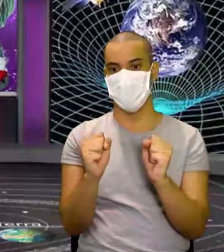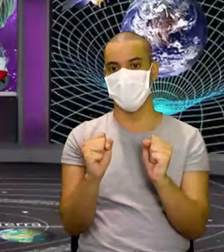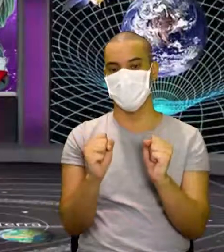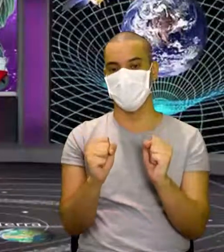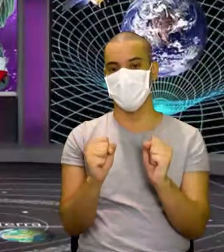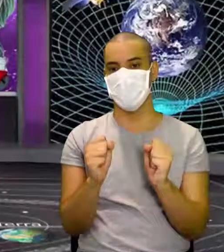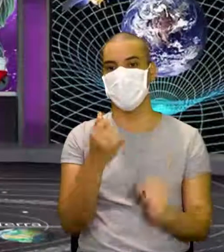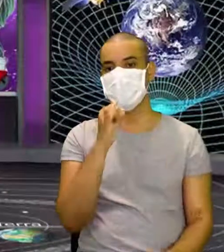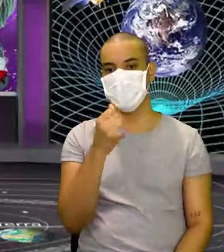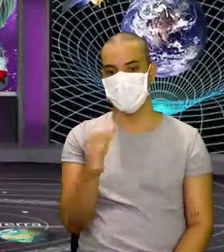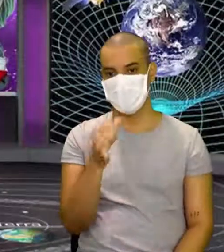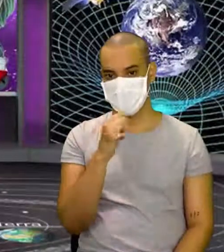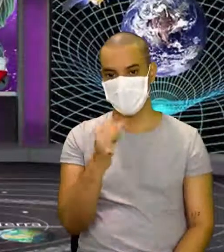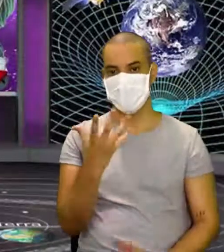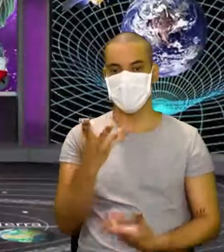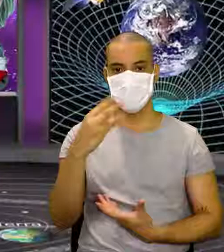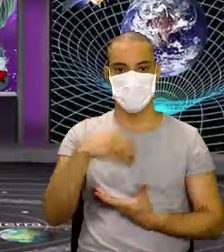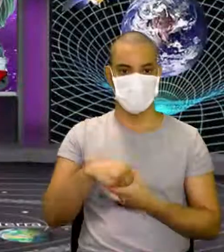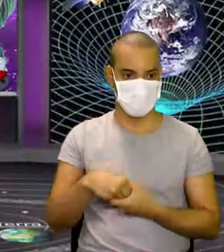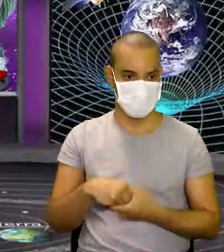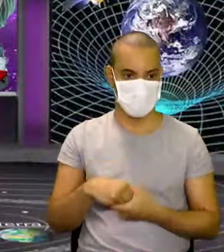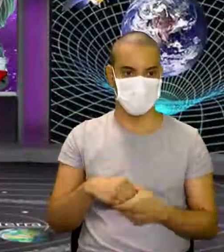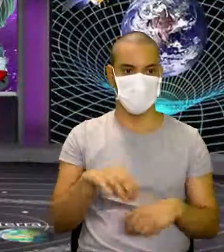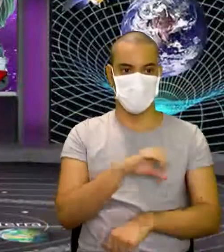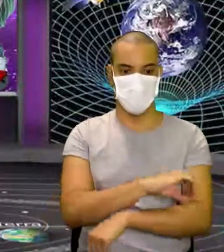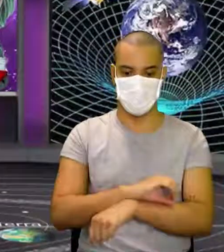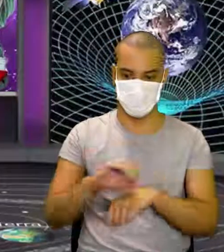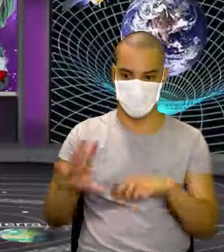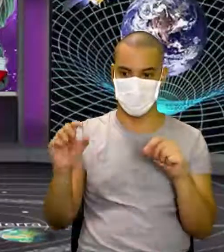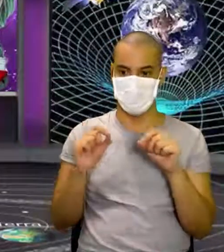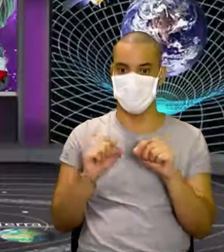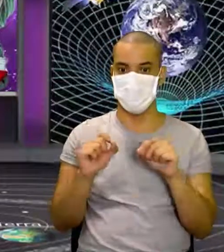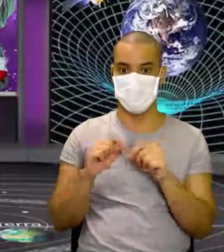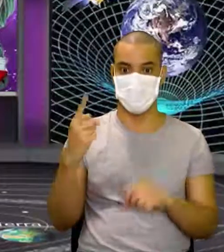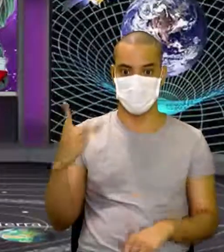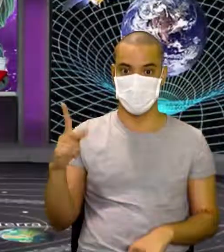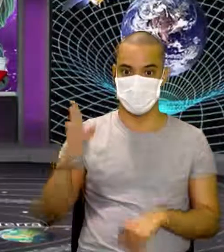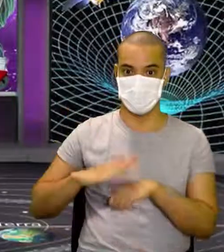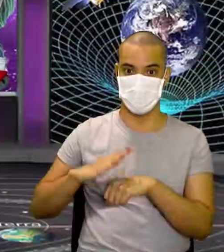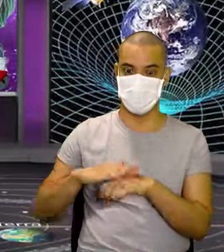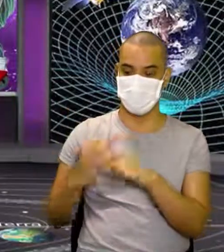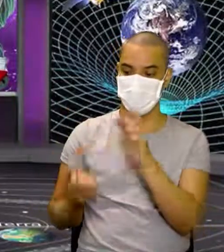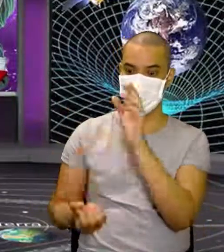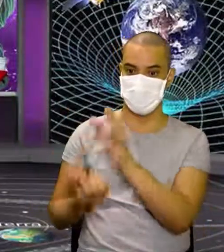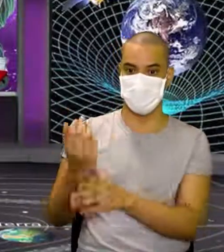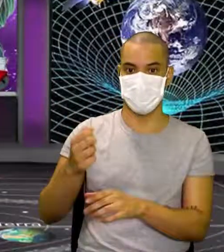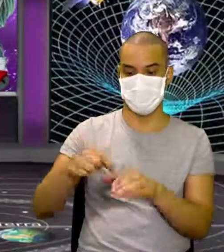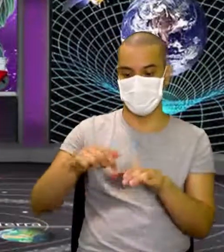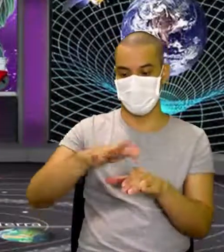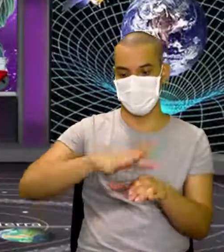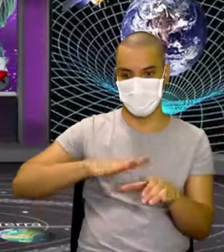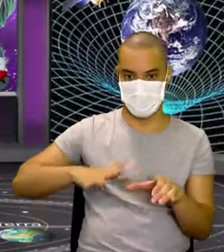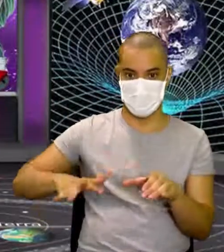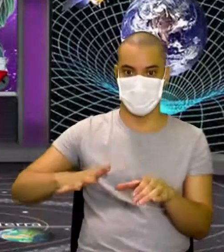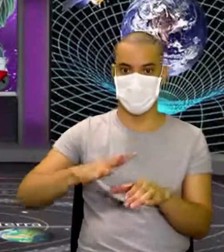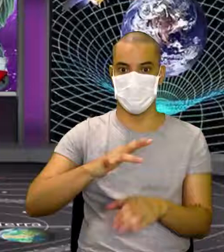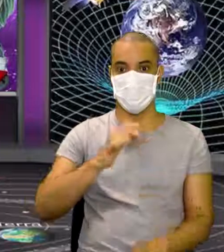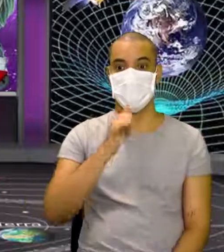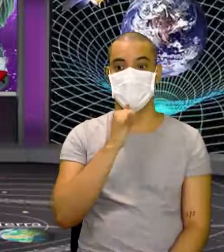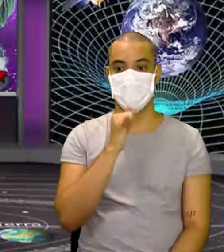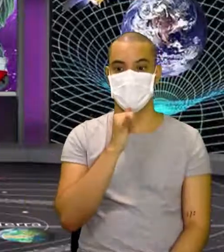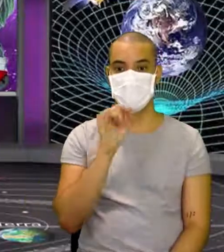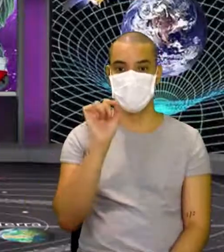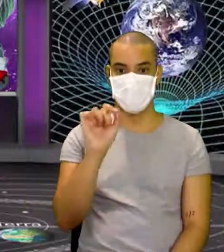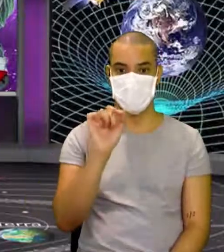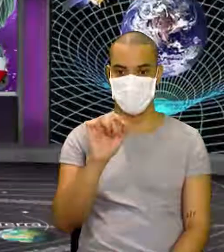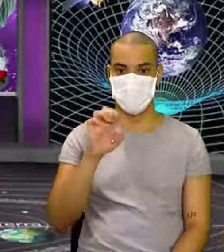uma corrente elétrica que passa por um condutor, fazer com que esse condutor crie um campo magnético. Um exemplo disso é